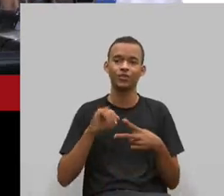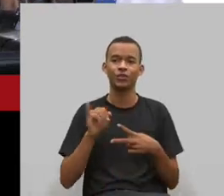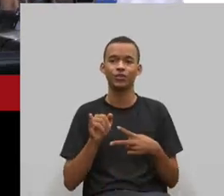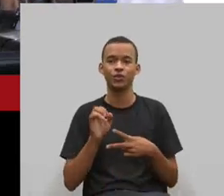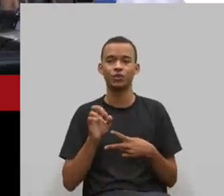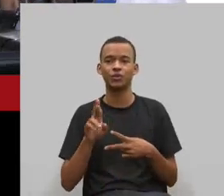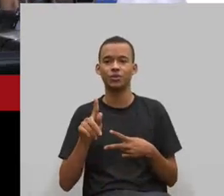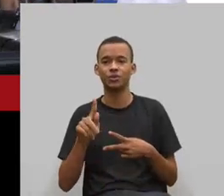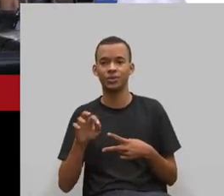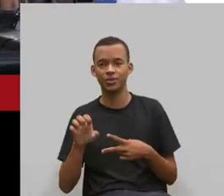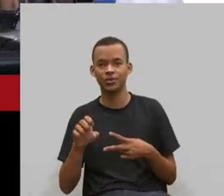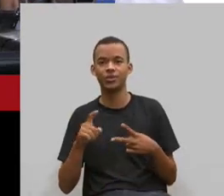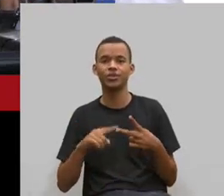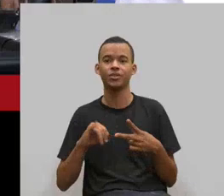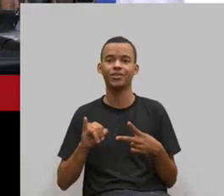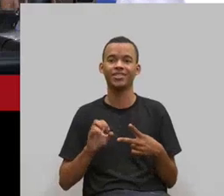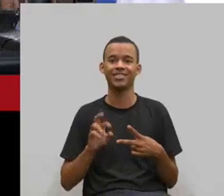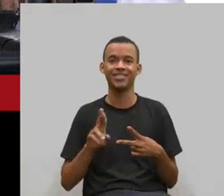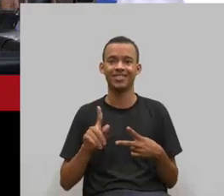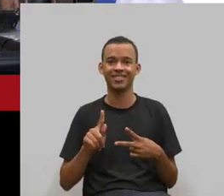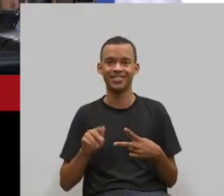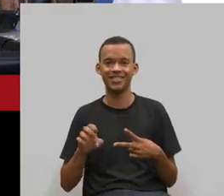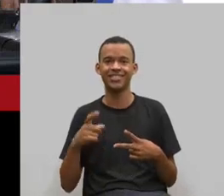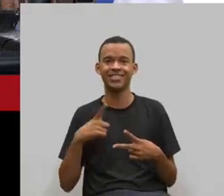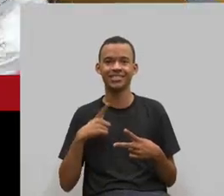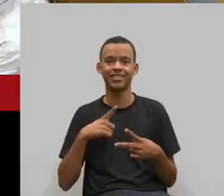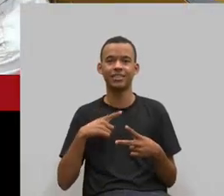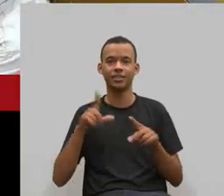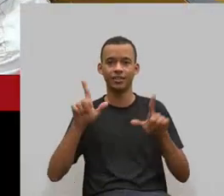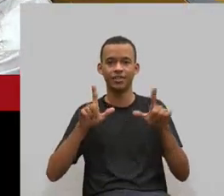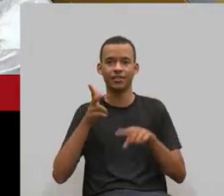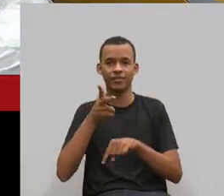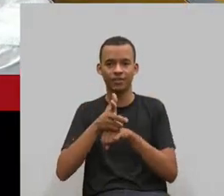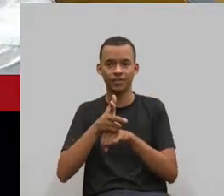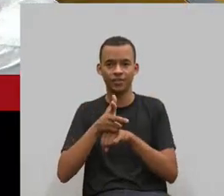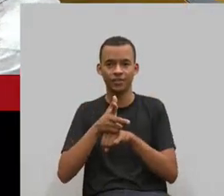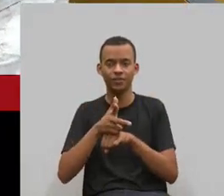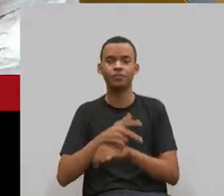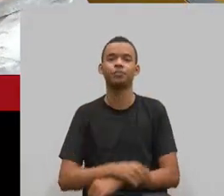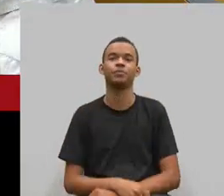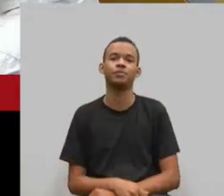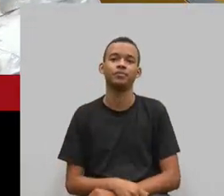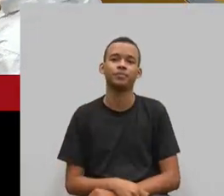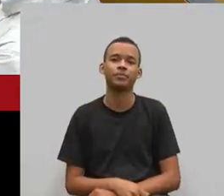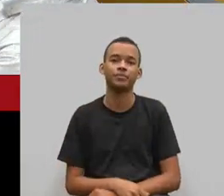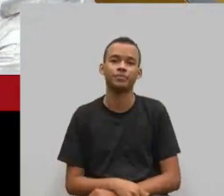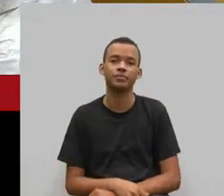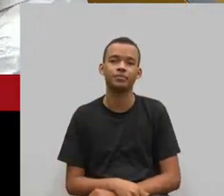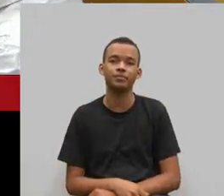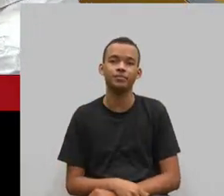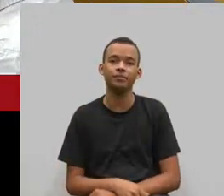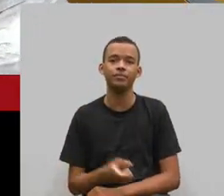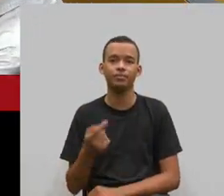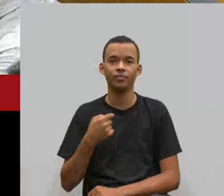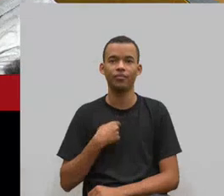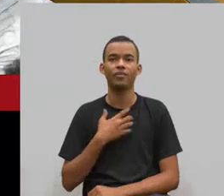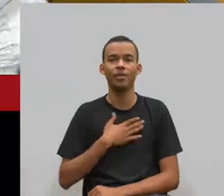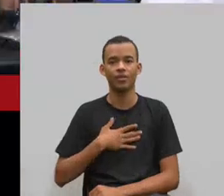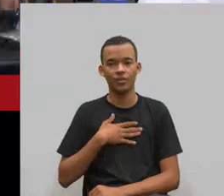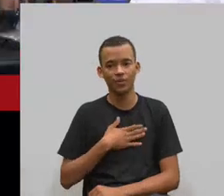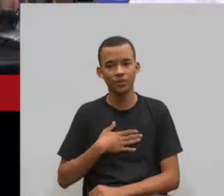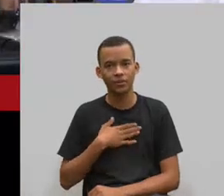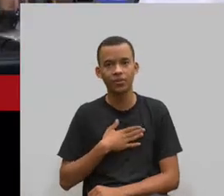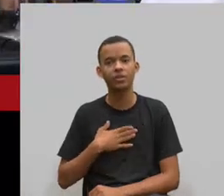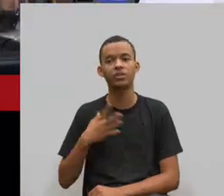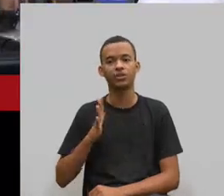TV tá filmando chor viu Seu Jorge tem que falar o nome certo mas eu realmente estou satisfeito de estar aqui como o médico a